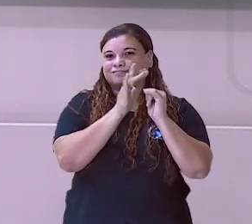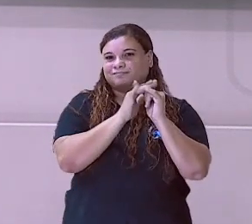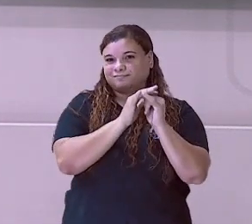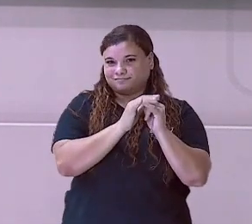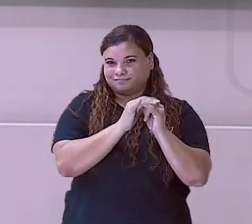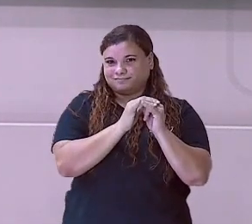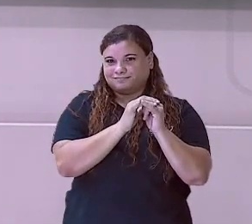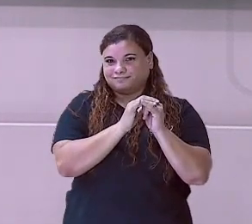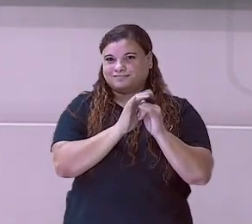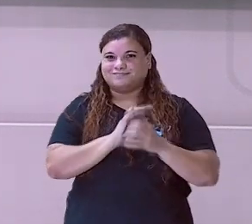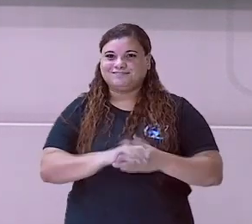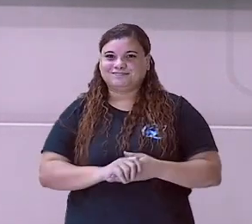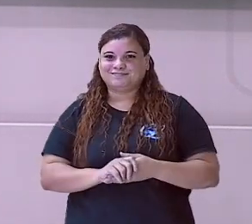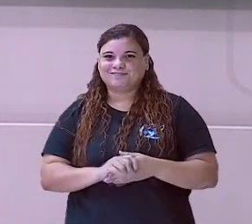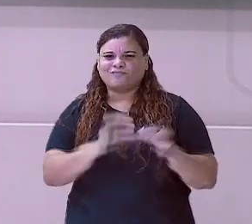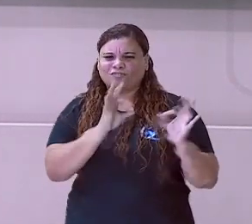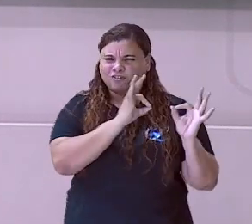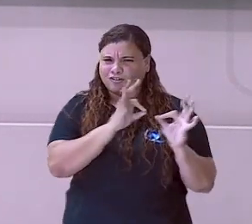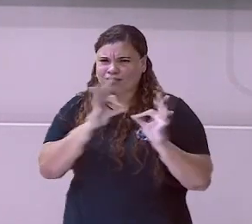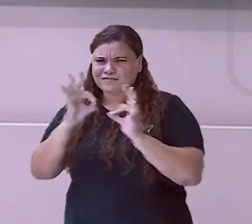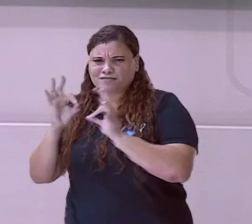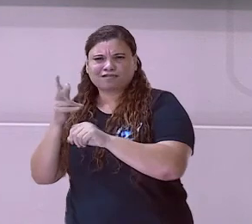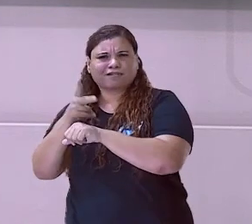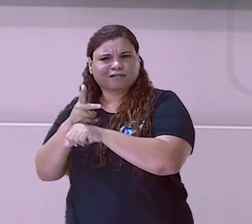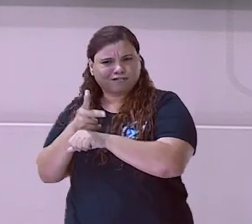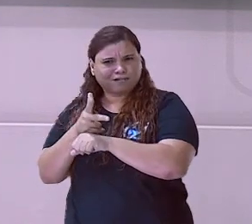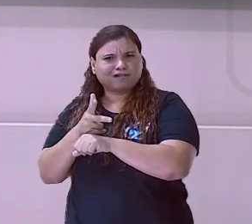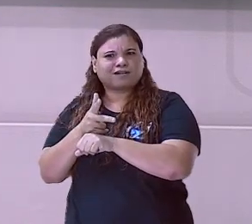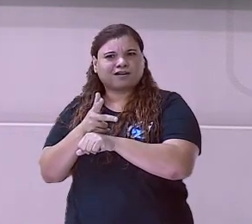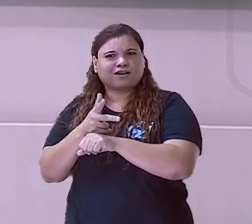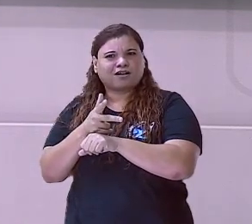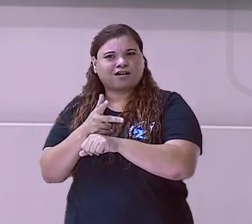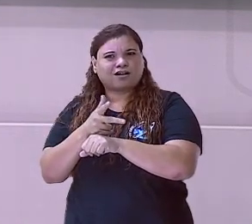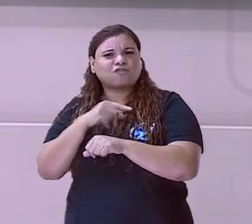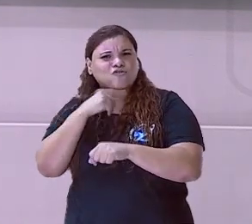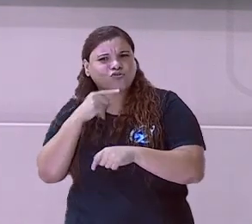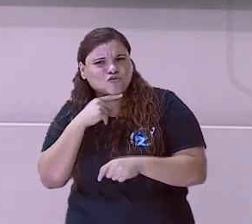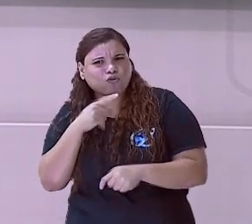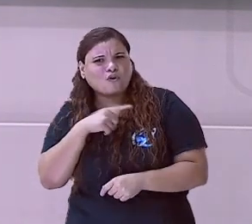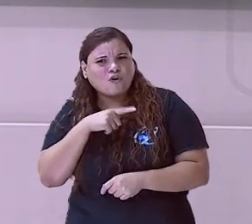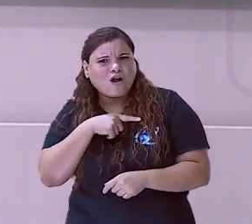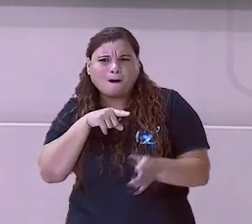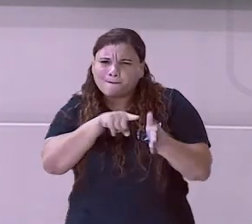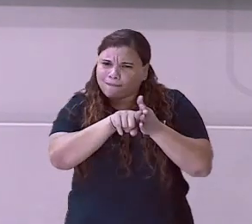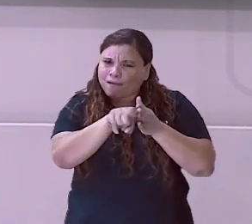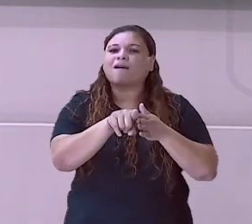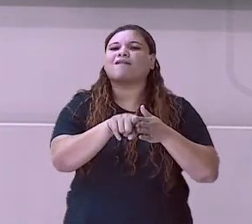YouTube, veja os vídeos, tá? Tire suas dúvidas e acesse